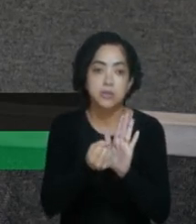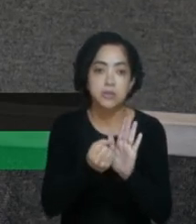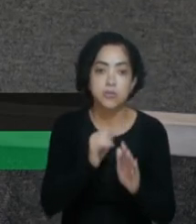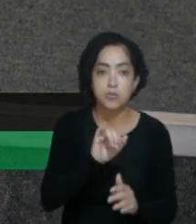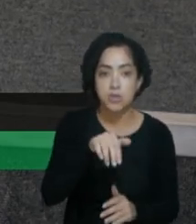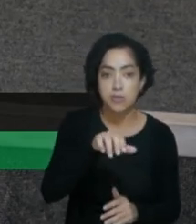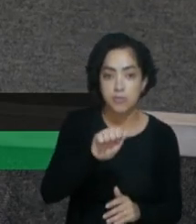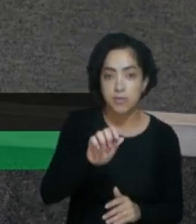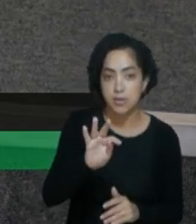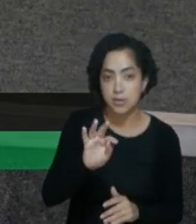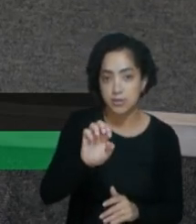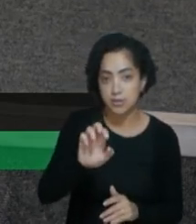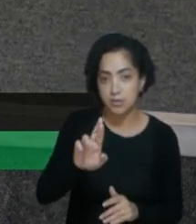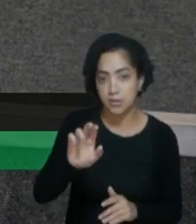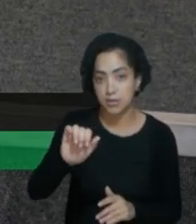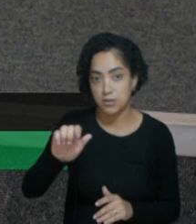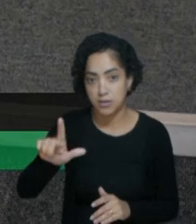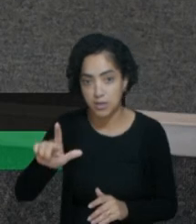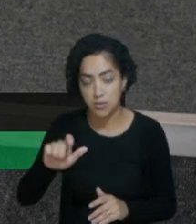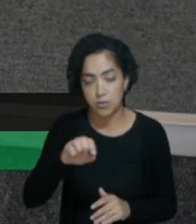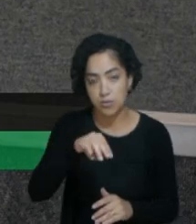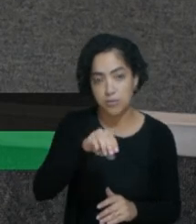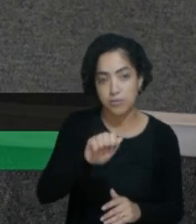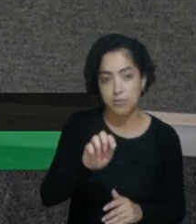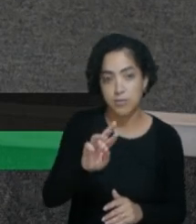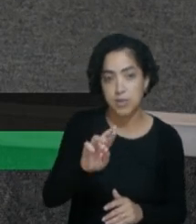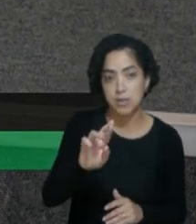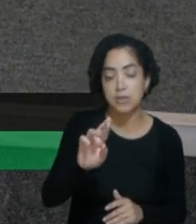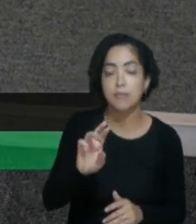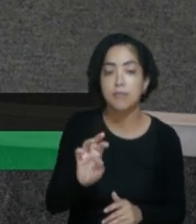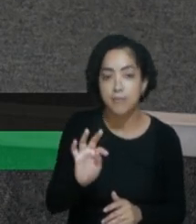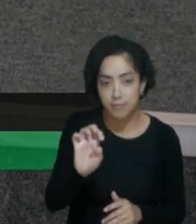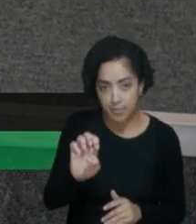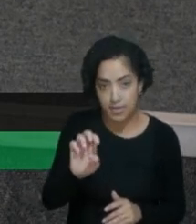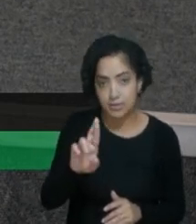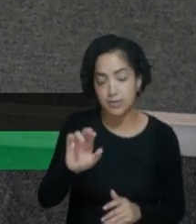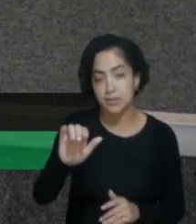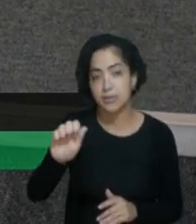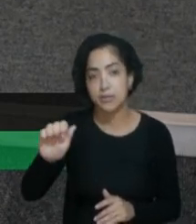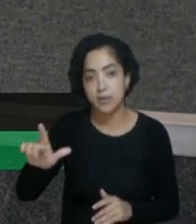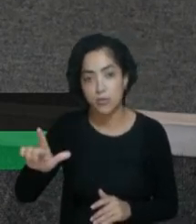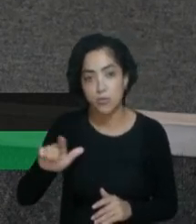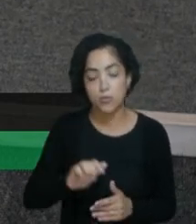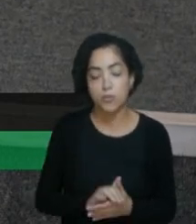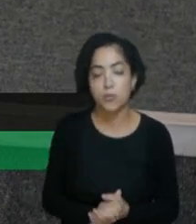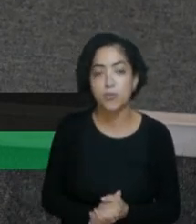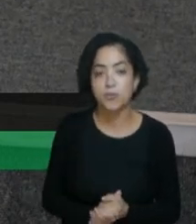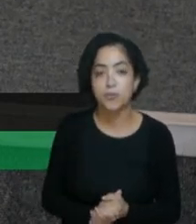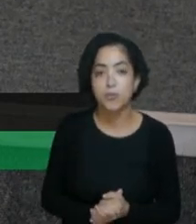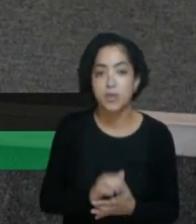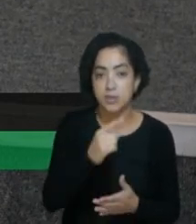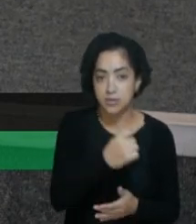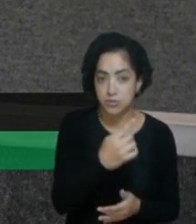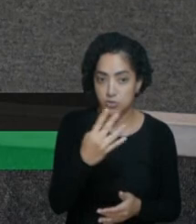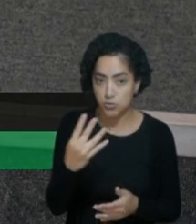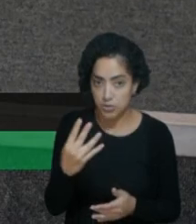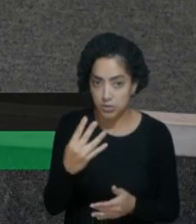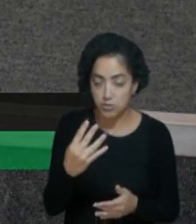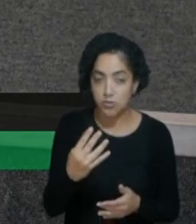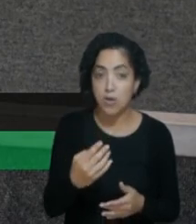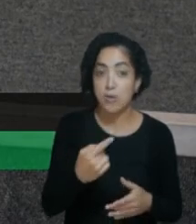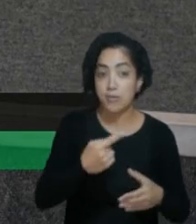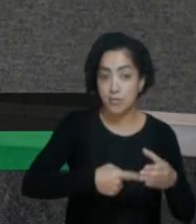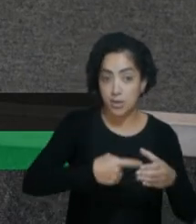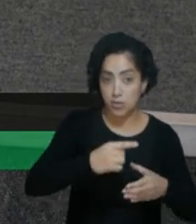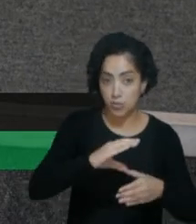presente antes exposto com base nos preceitos regimentais do artigo 72 1 e 15 1441 Voto no âmbito desta comissão de constituição e